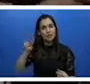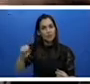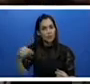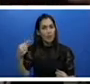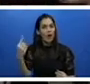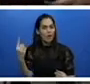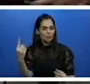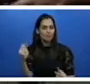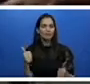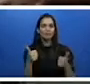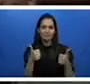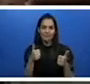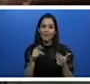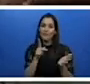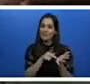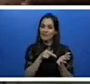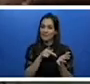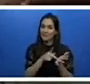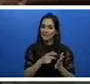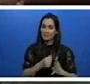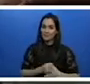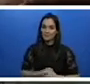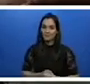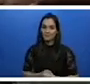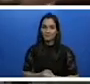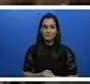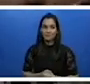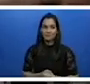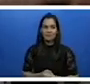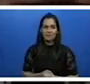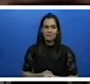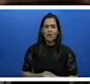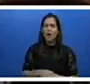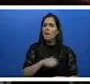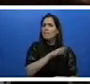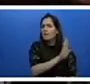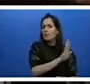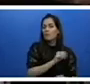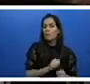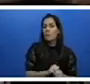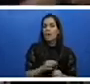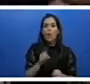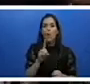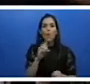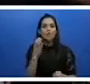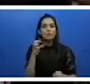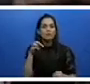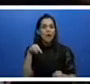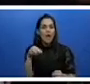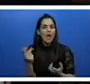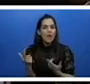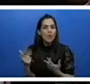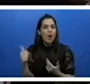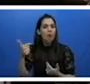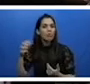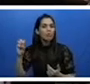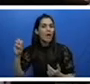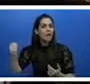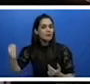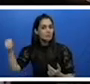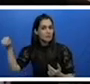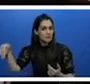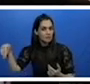0,1. Então, é verdadeiro. 1 centímetro é igual a 10 milímetros? Estou